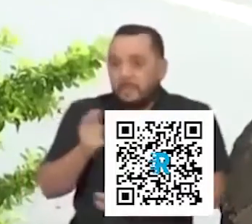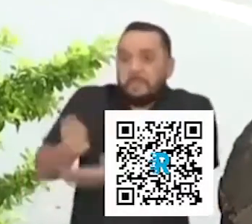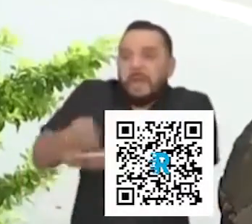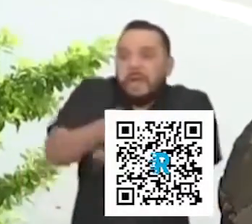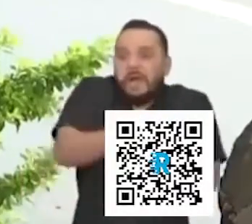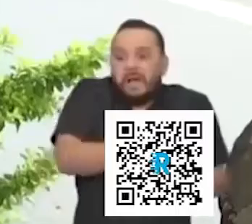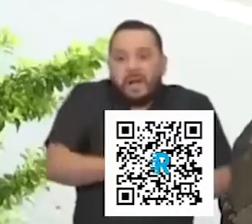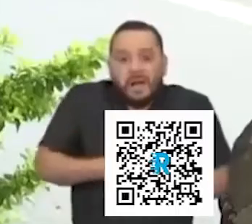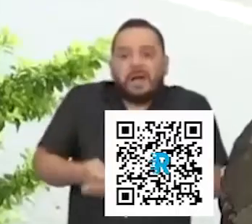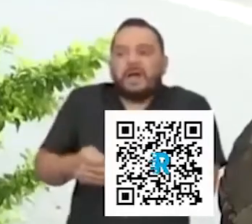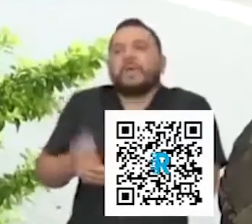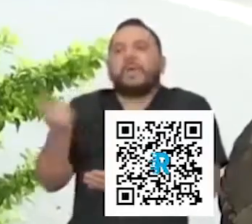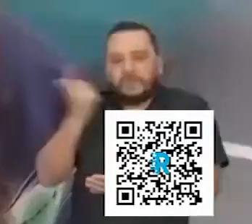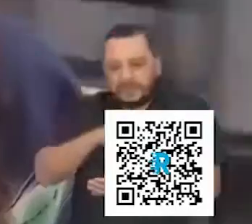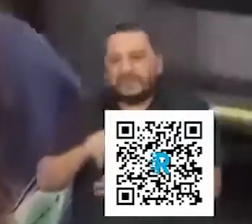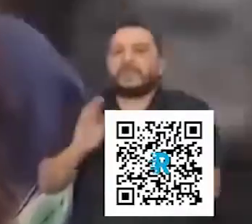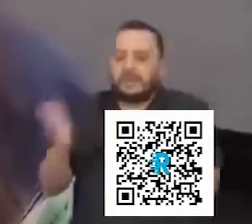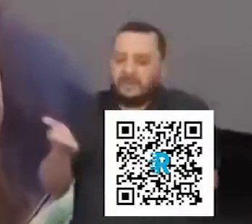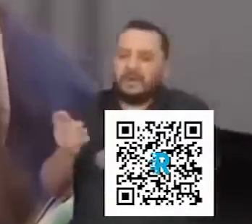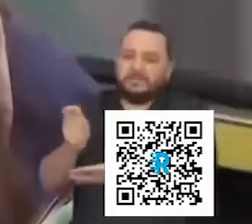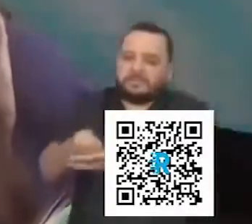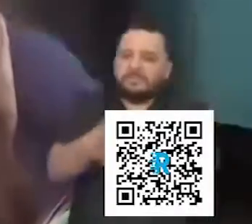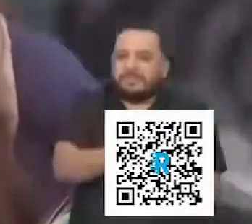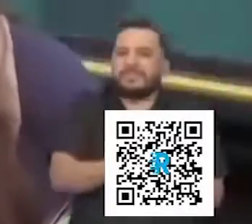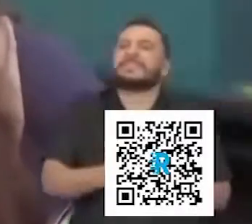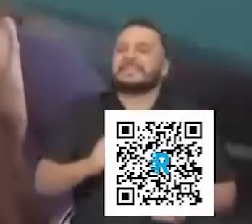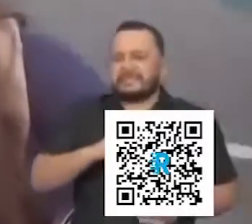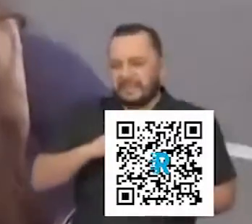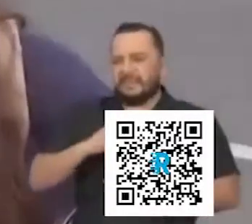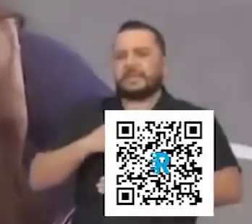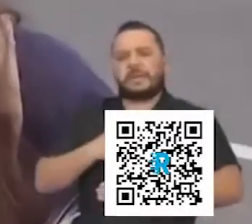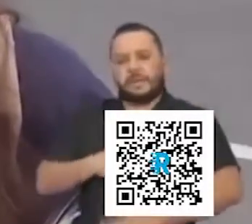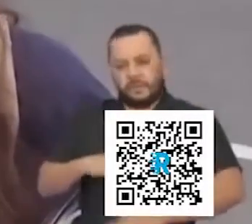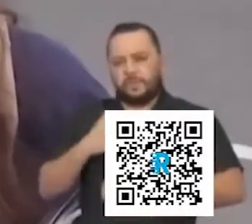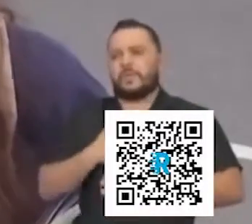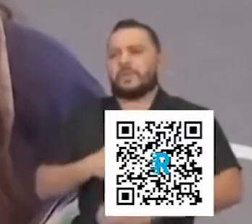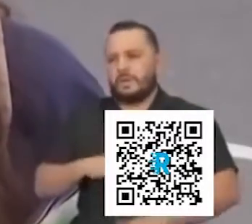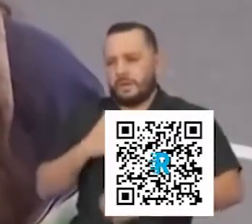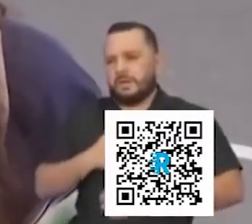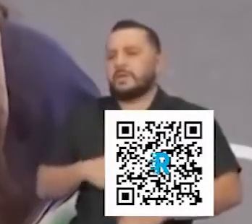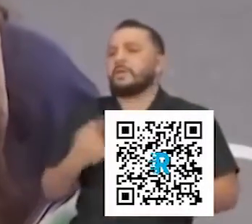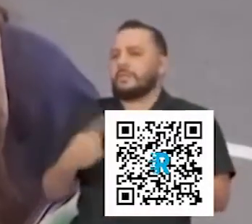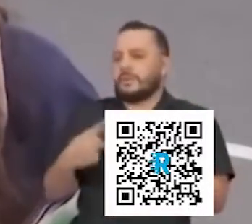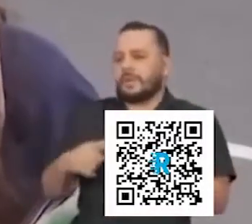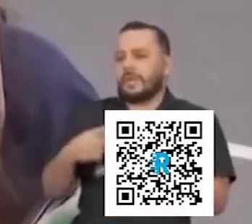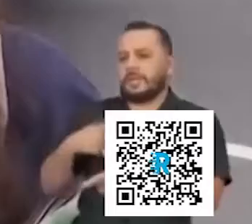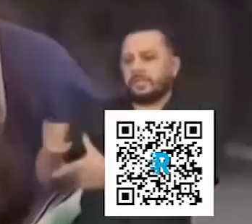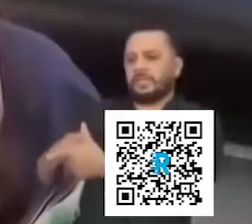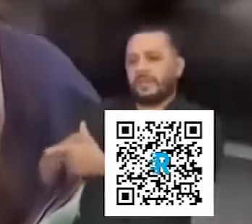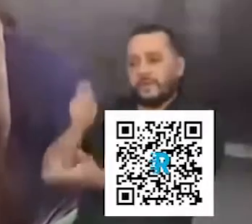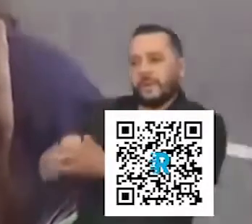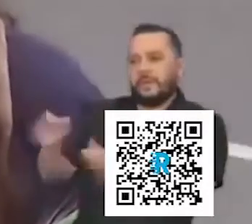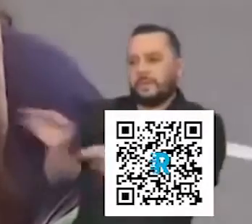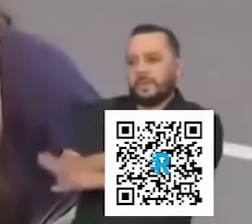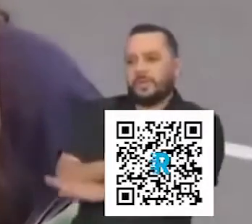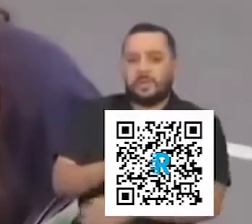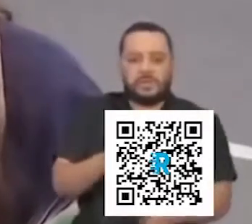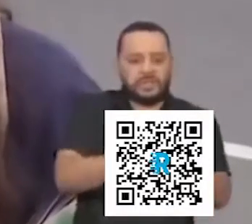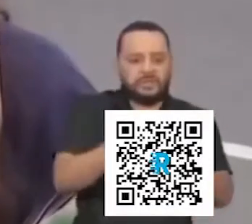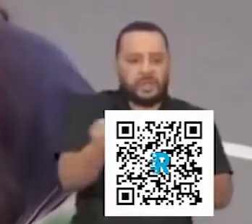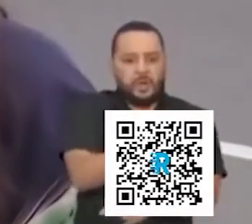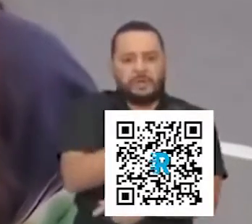as contas e dívidas em atraso. Foi um pouquinho mais tranquilo na questão de liquidar dívidas e não fazer dívidas. Então eu